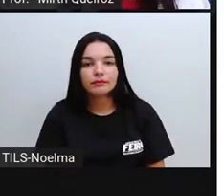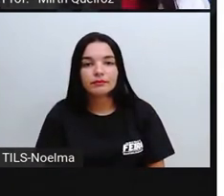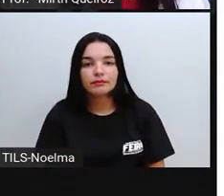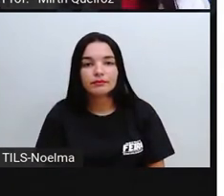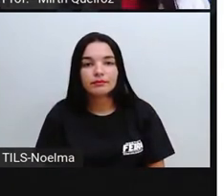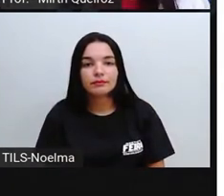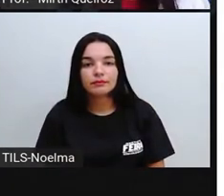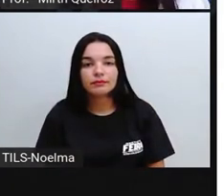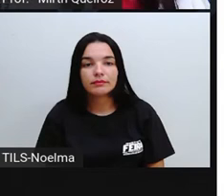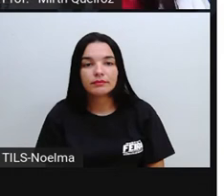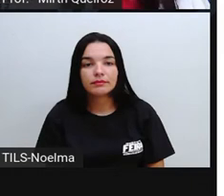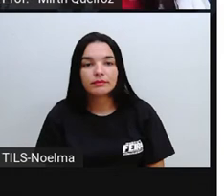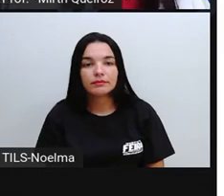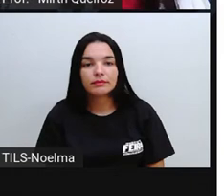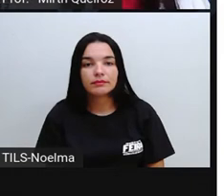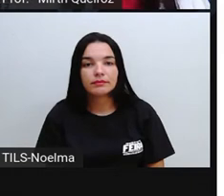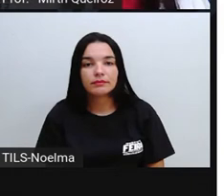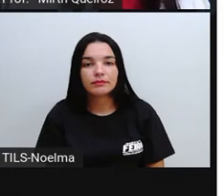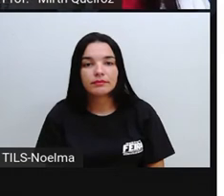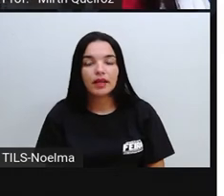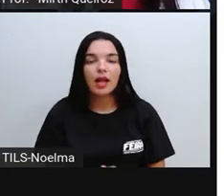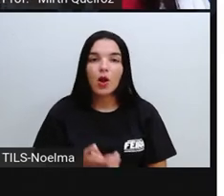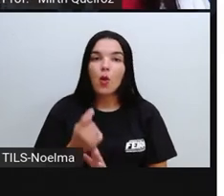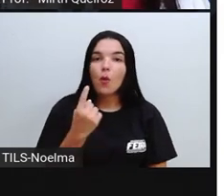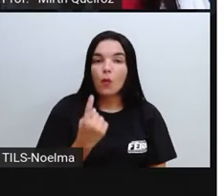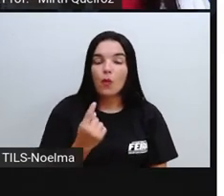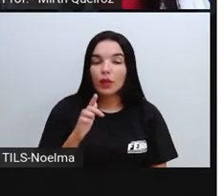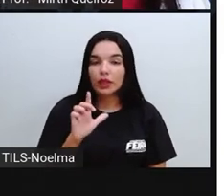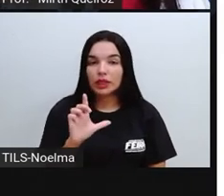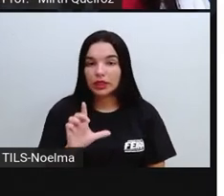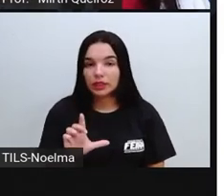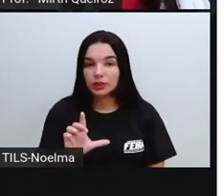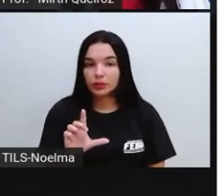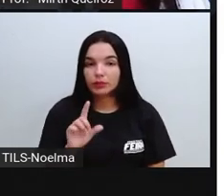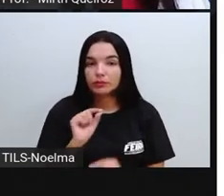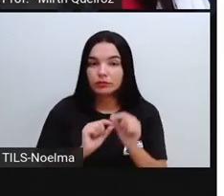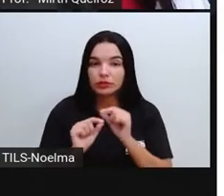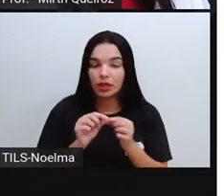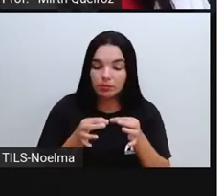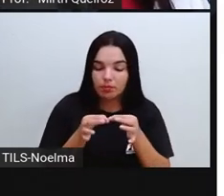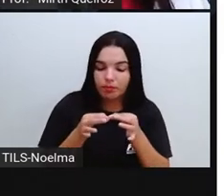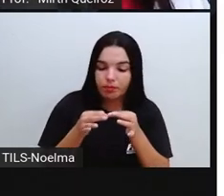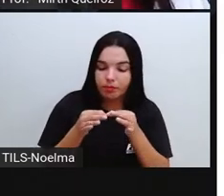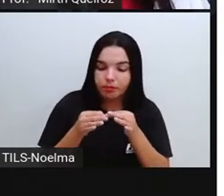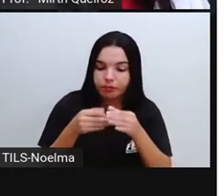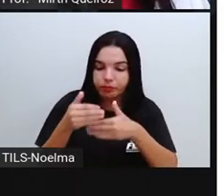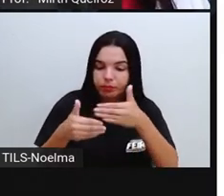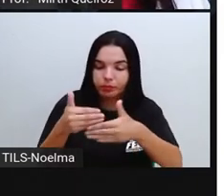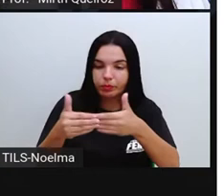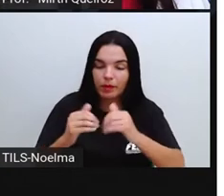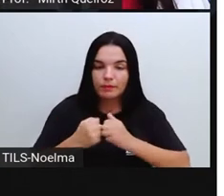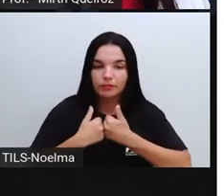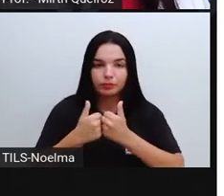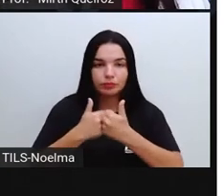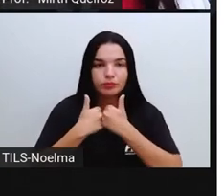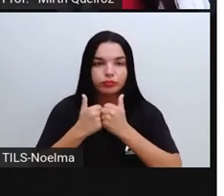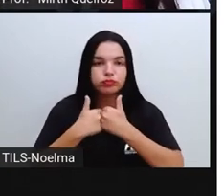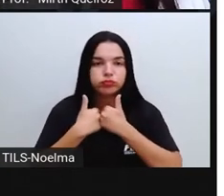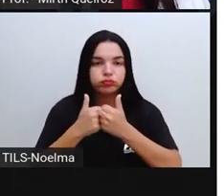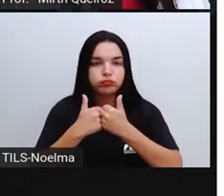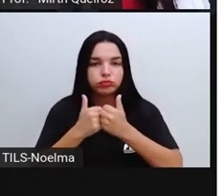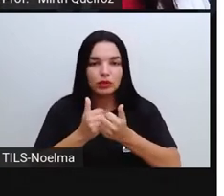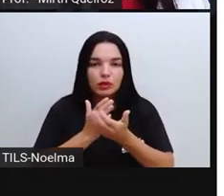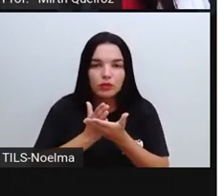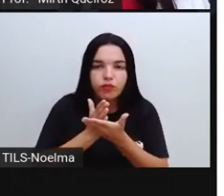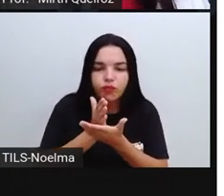1 vezes a quantidade de quilômetros. Se é 1 litro a cada quilômetro percorrido, se ele vai